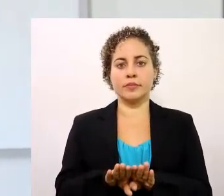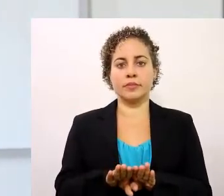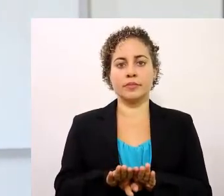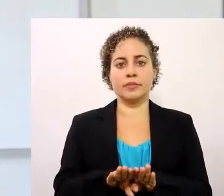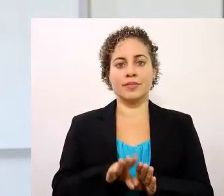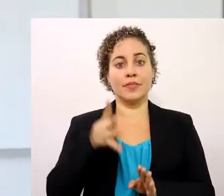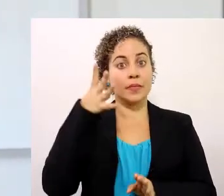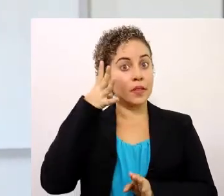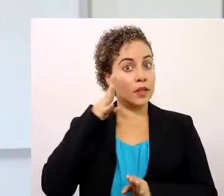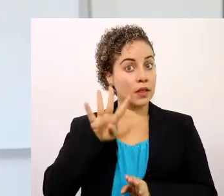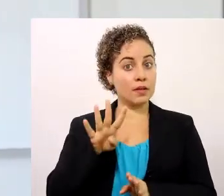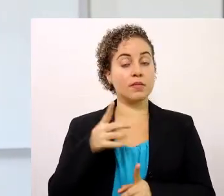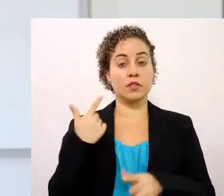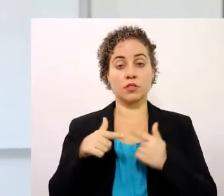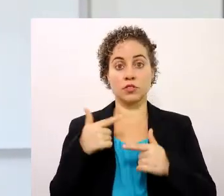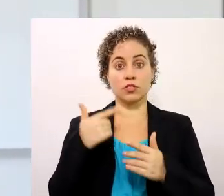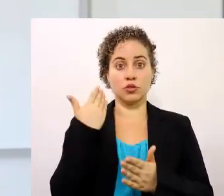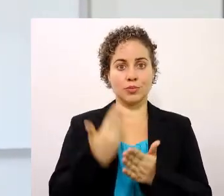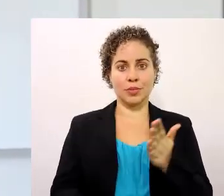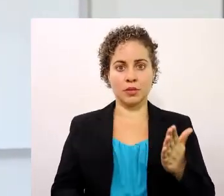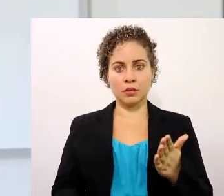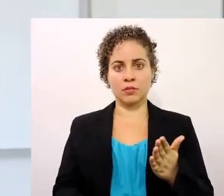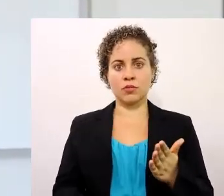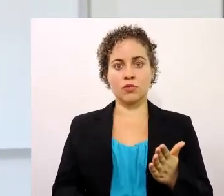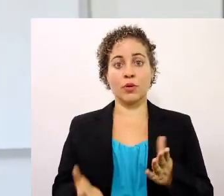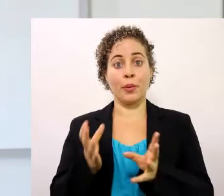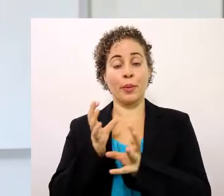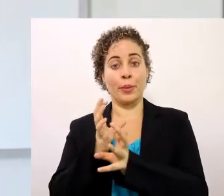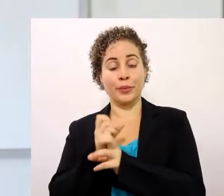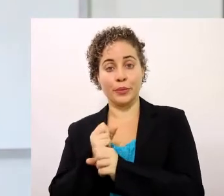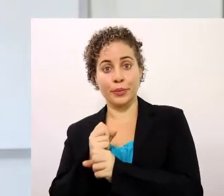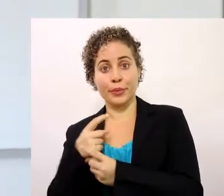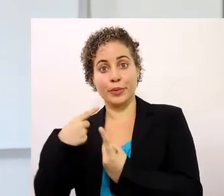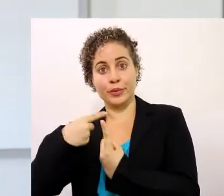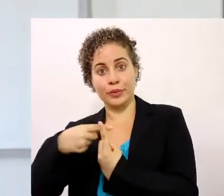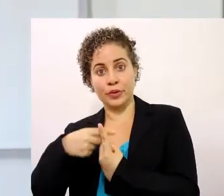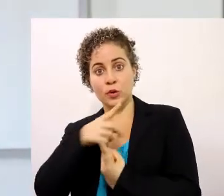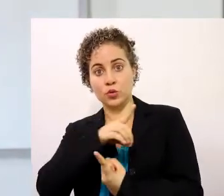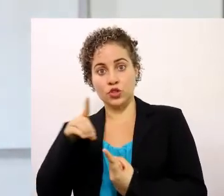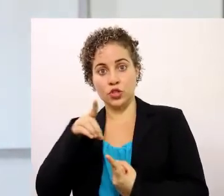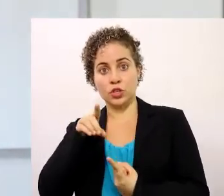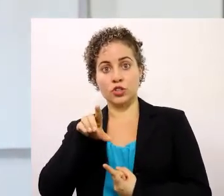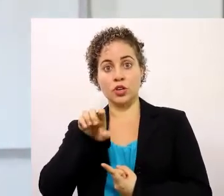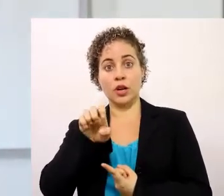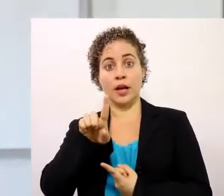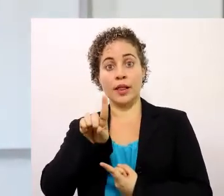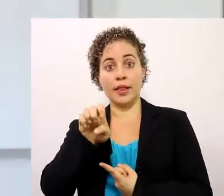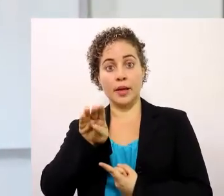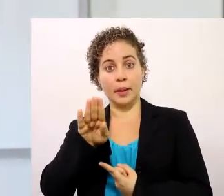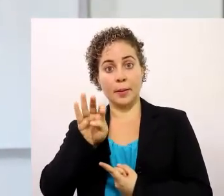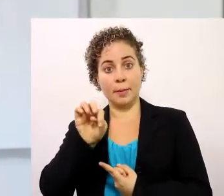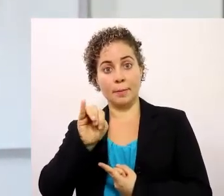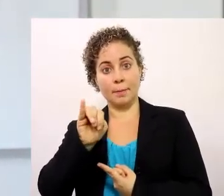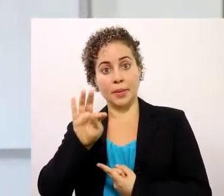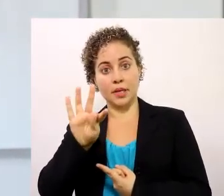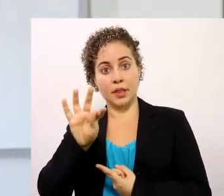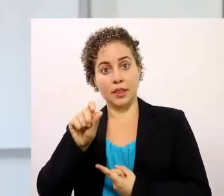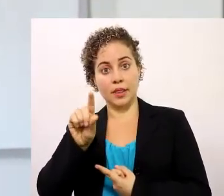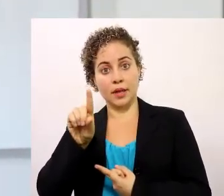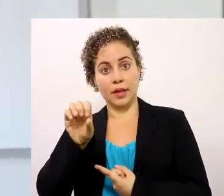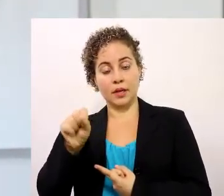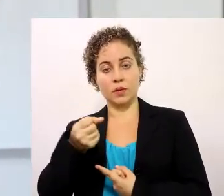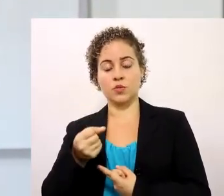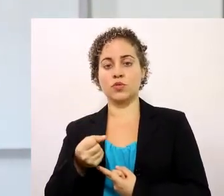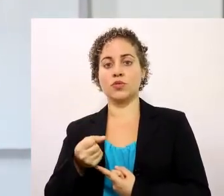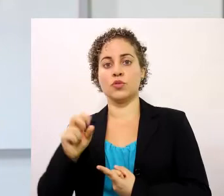a os dias perdidos mais dias debitados sobre